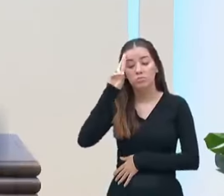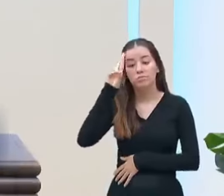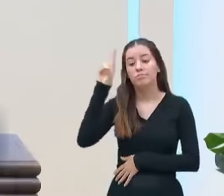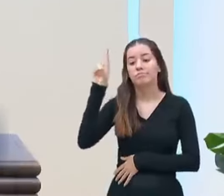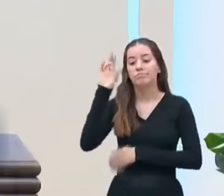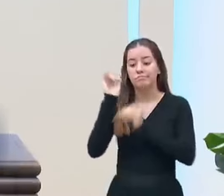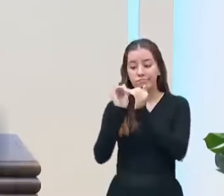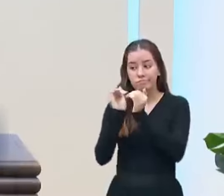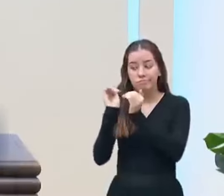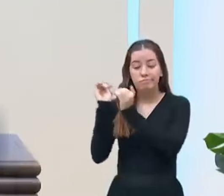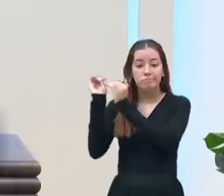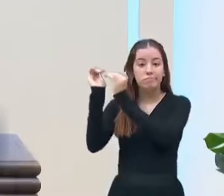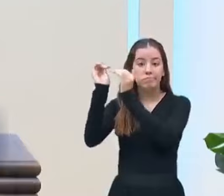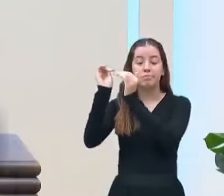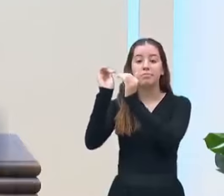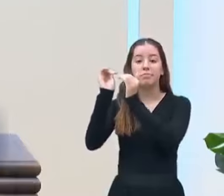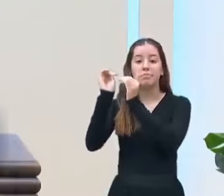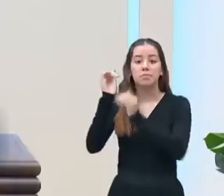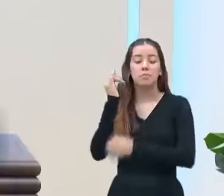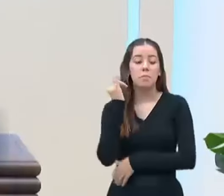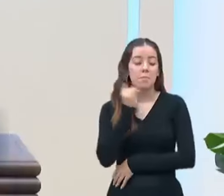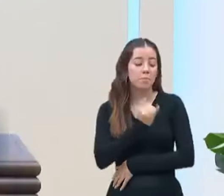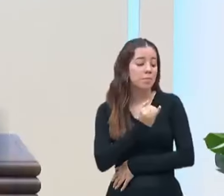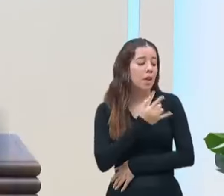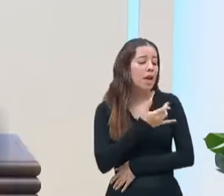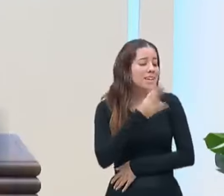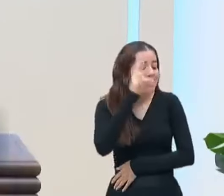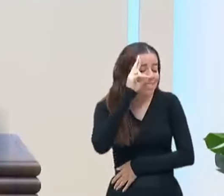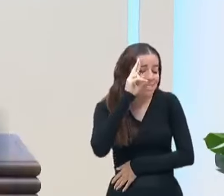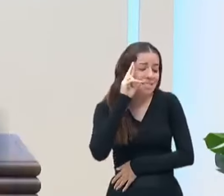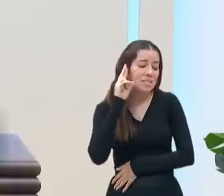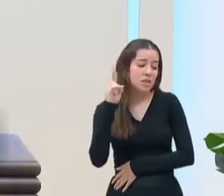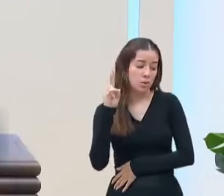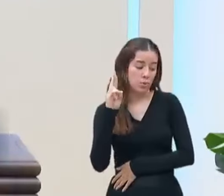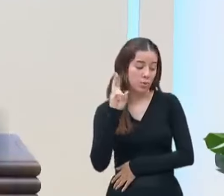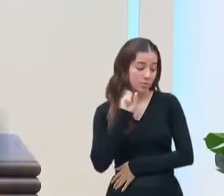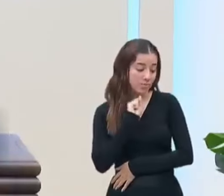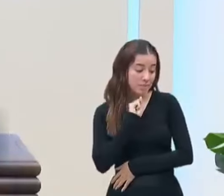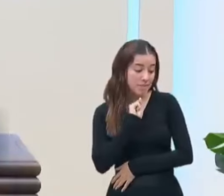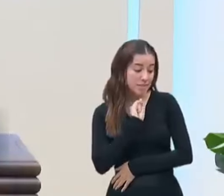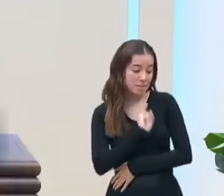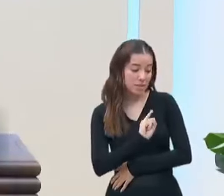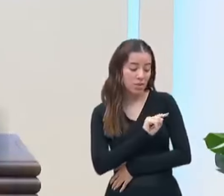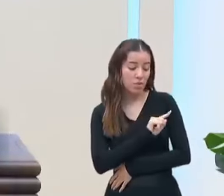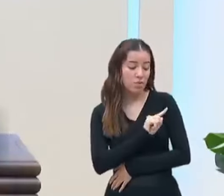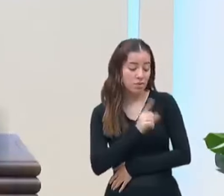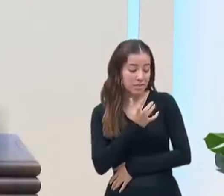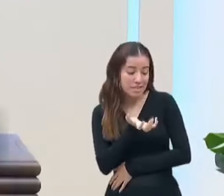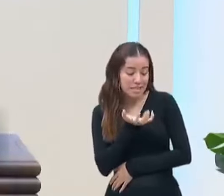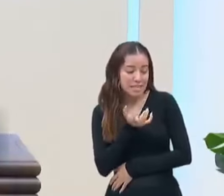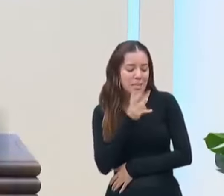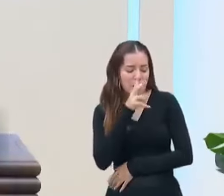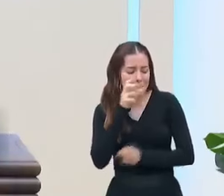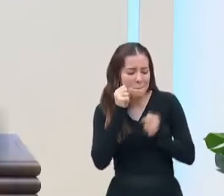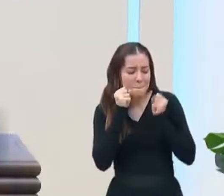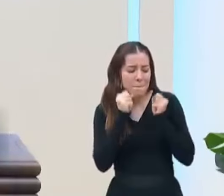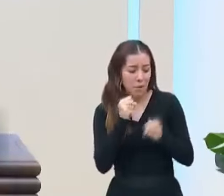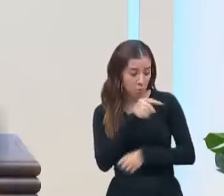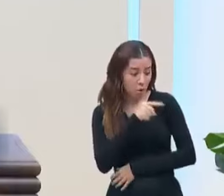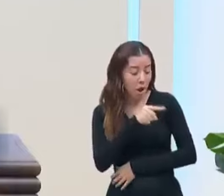sua soberania. Se tu quiseres, tu podes, ou seja, tu tem poder para fazer.